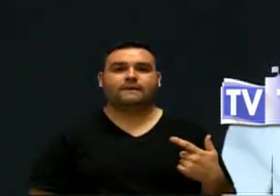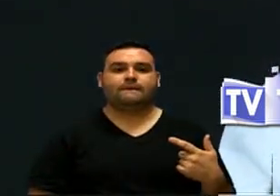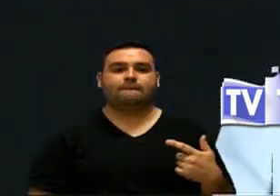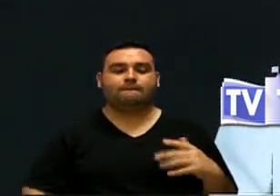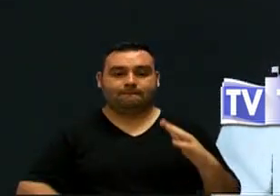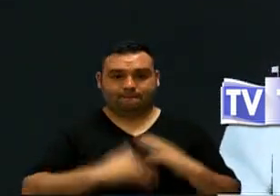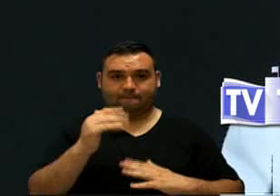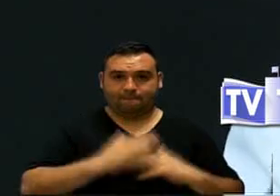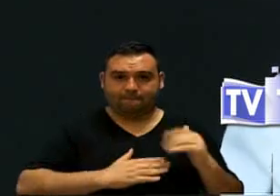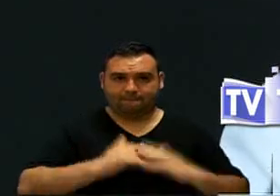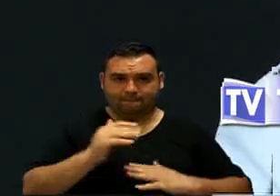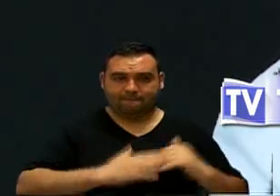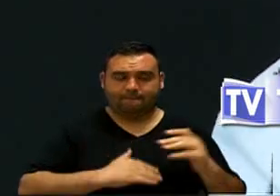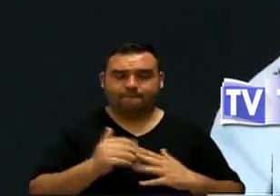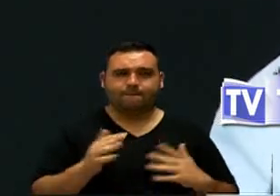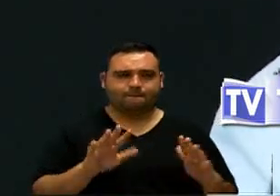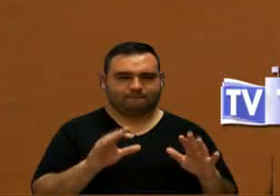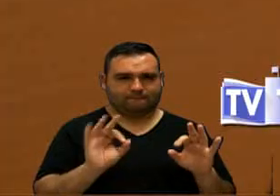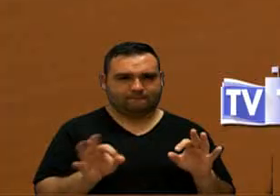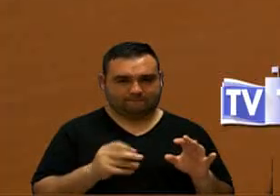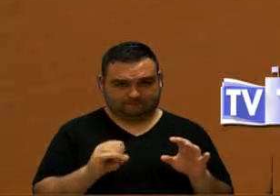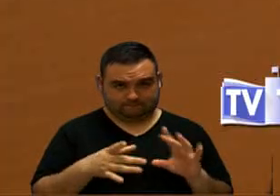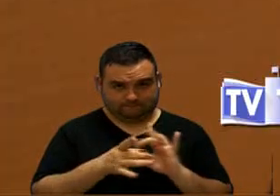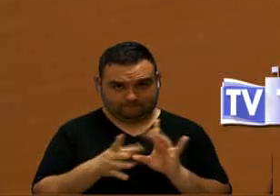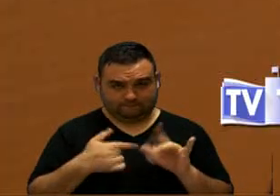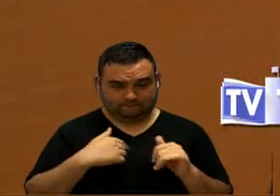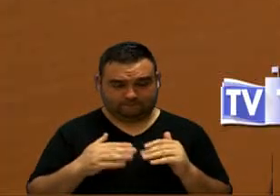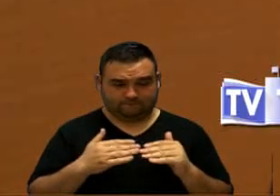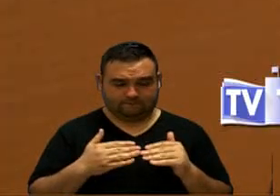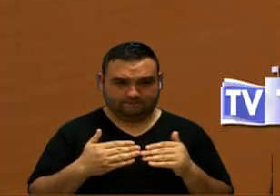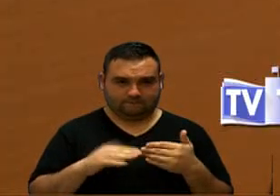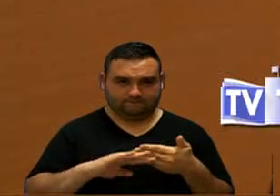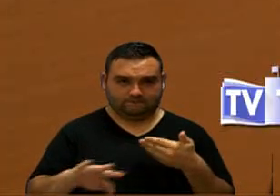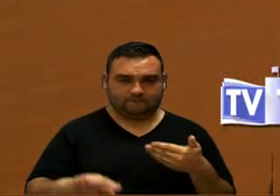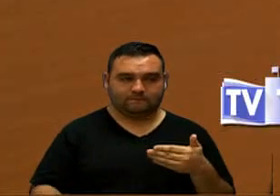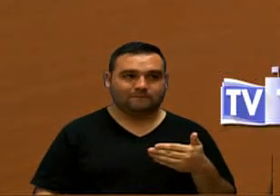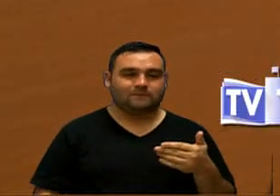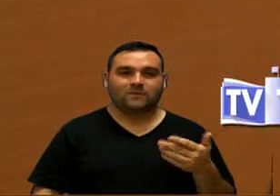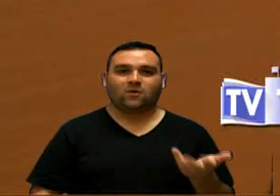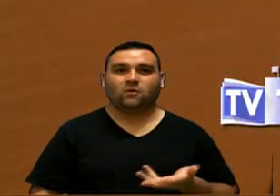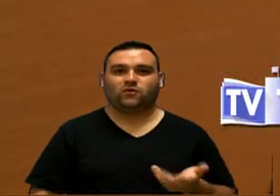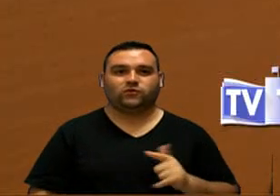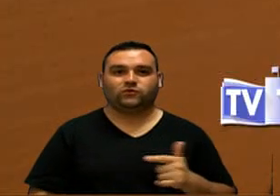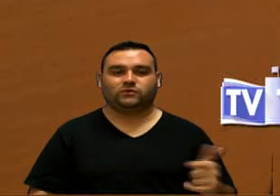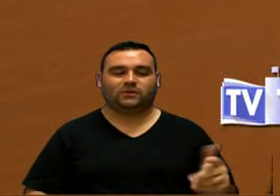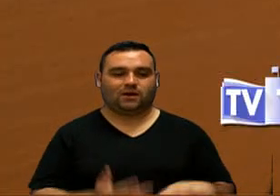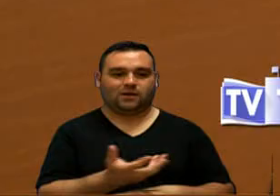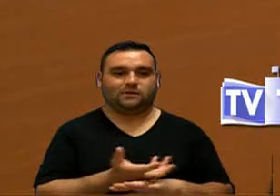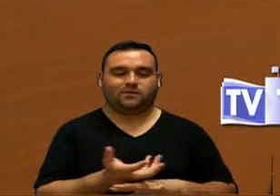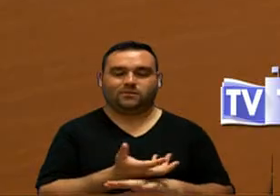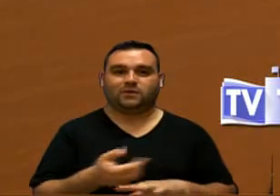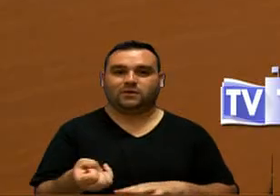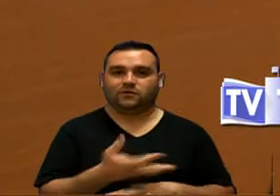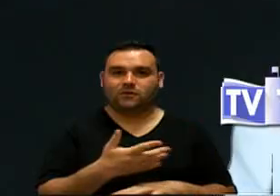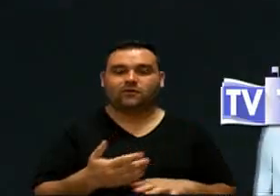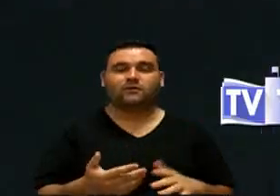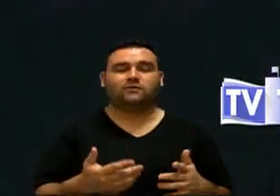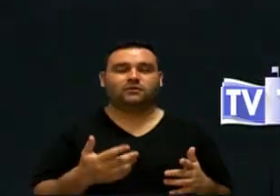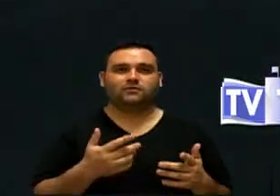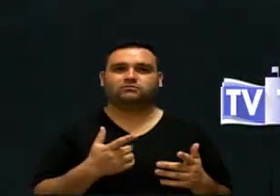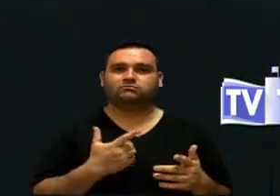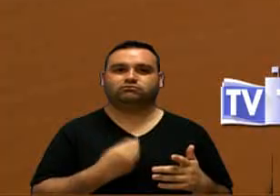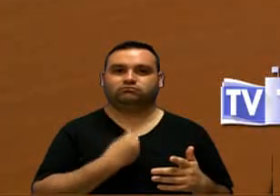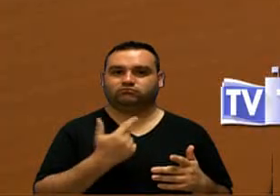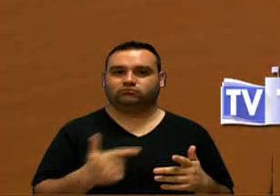os especialistas. Então, se você me permite a parte... É que ele não está criando disciplina nova, essas disciplinas já existem. Mas não pode